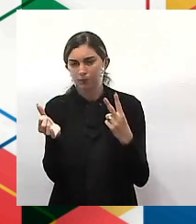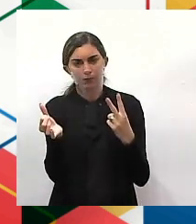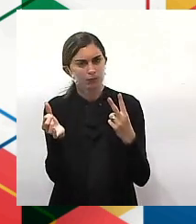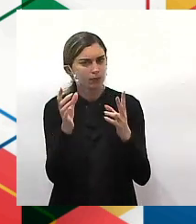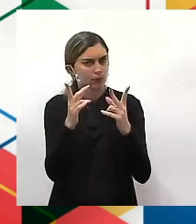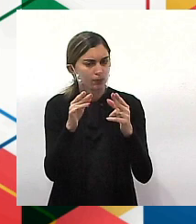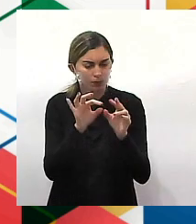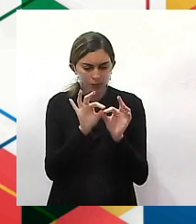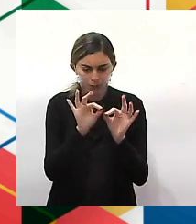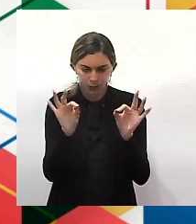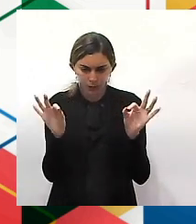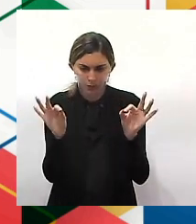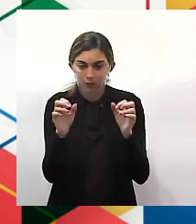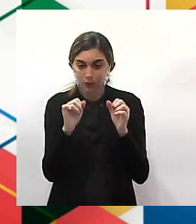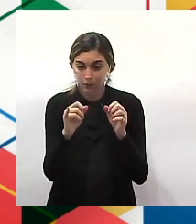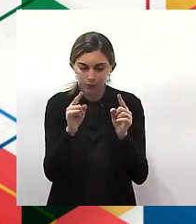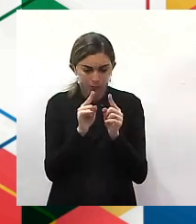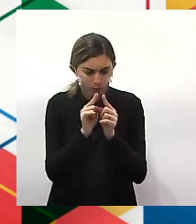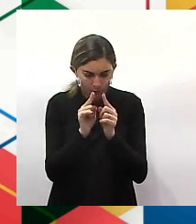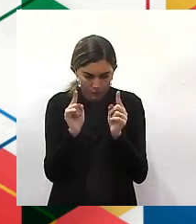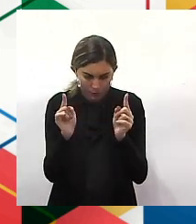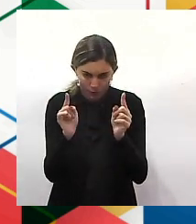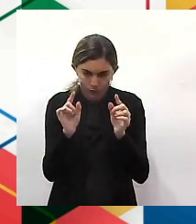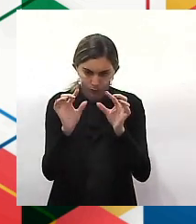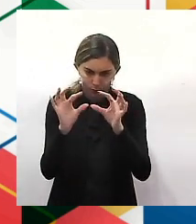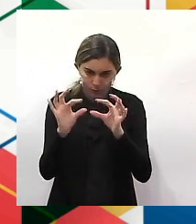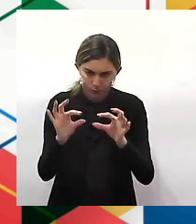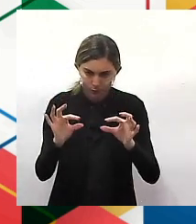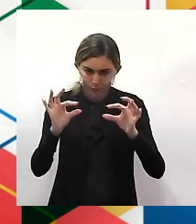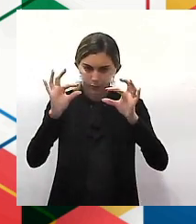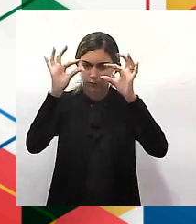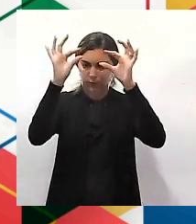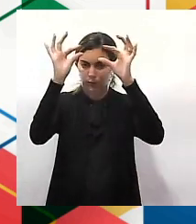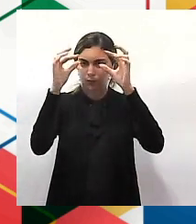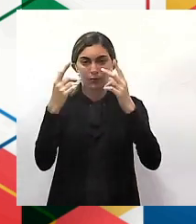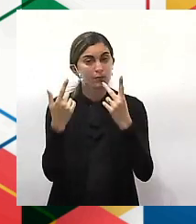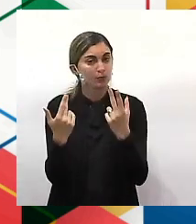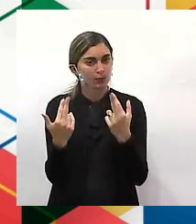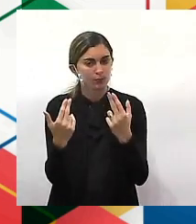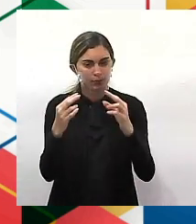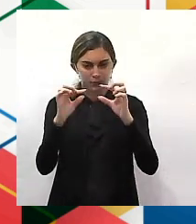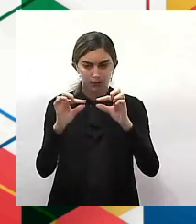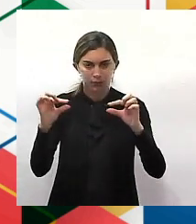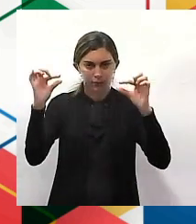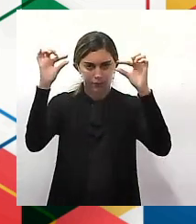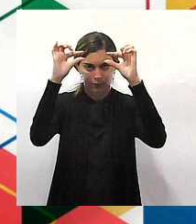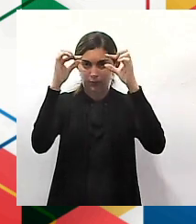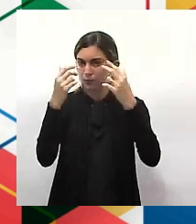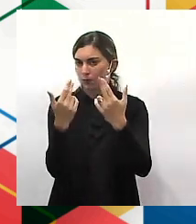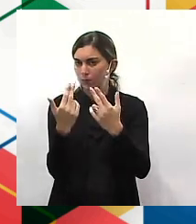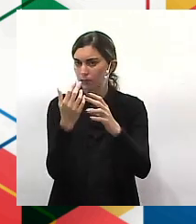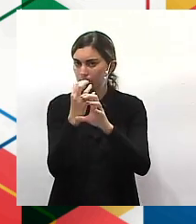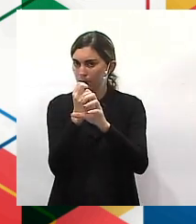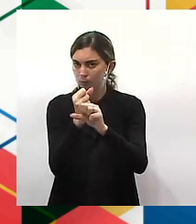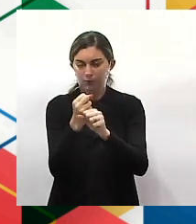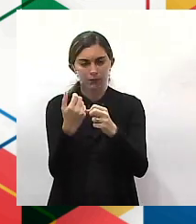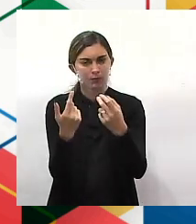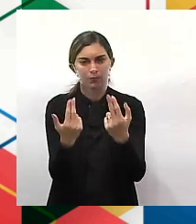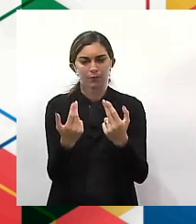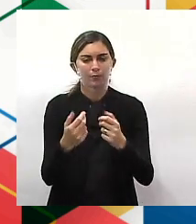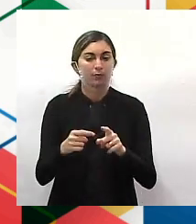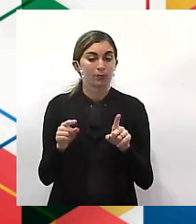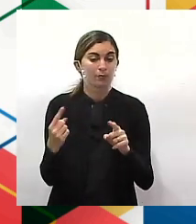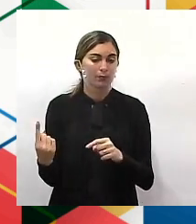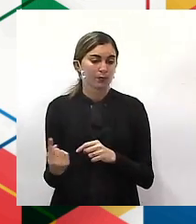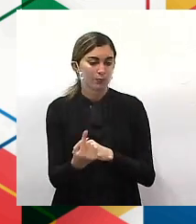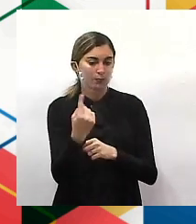Ó. Se eu pegar essa medida e deslocar lá para cima, vai dar exatamente isso aqui que eu estou tracejando. E a